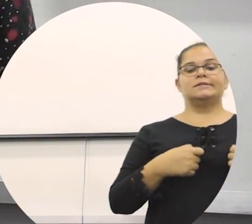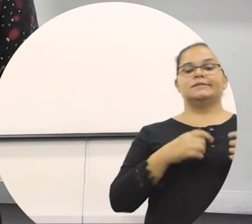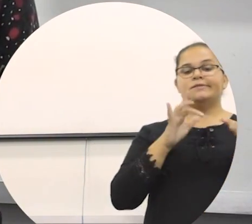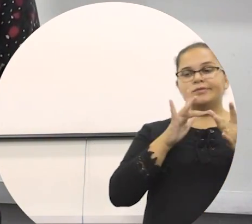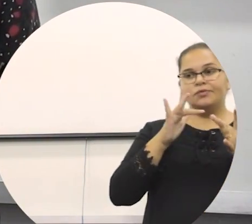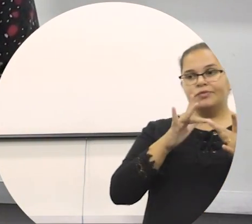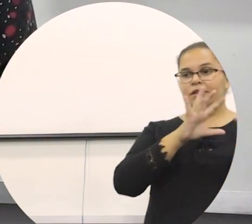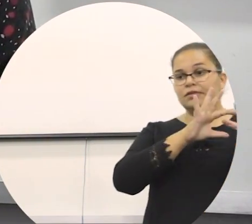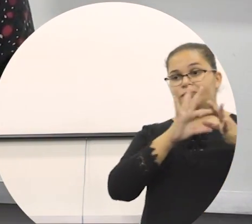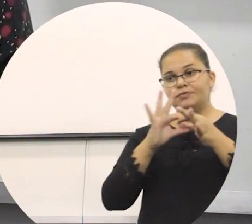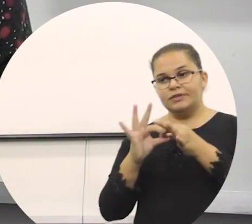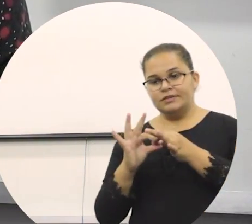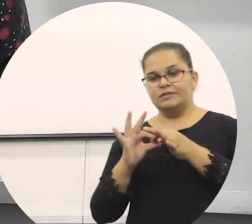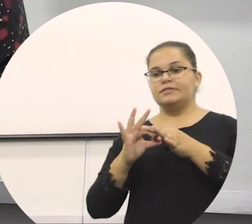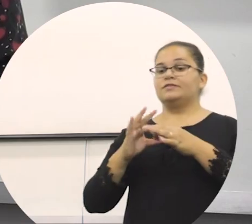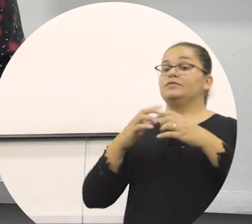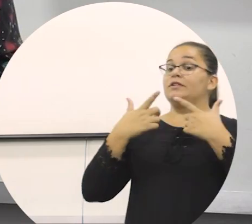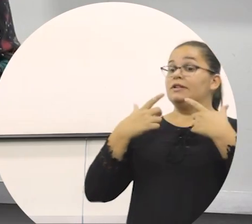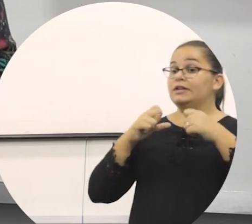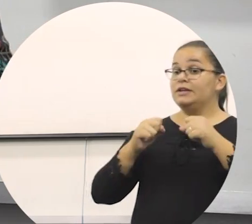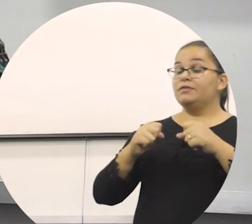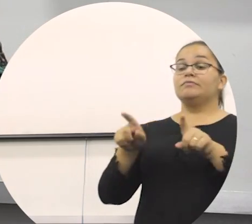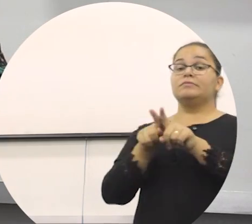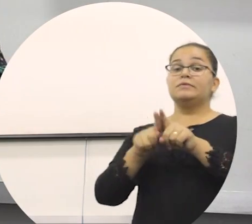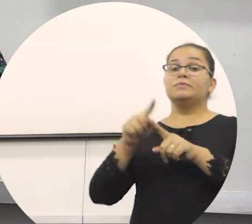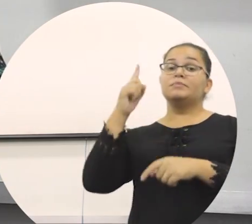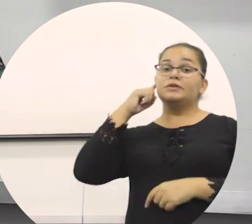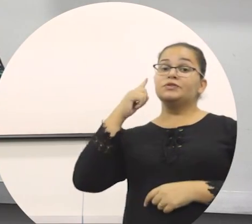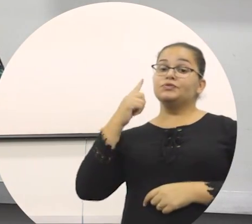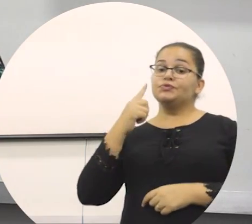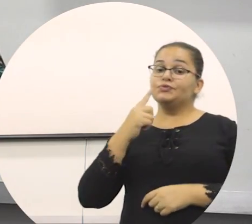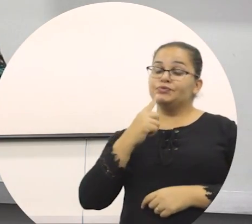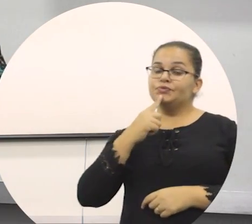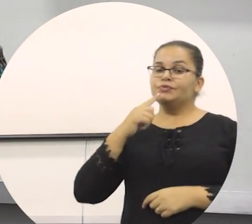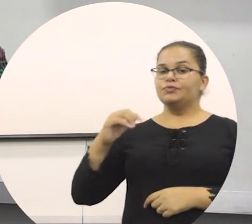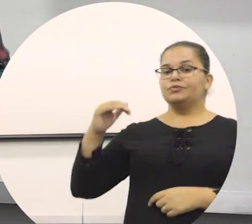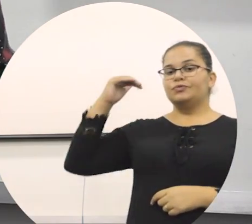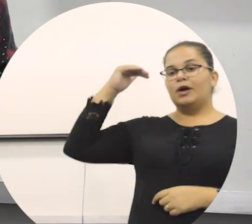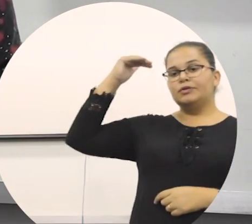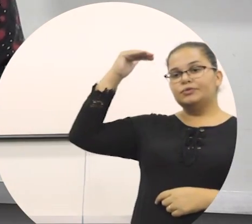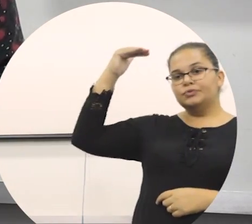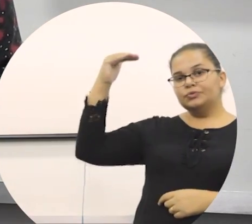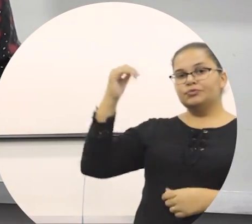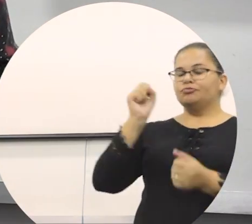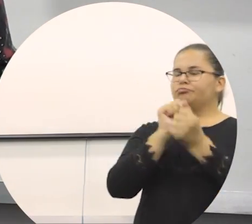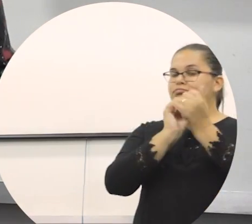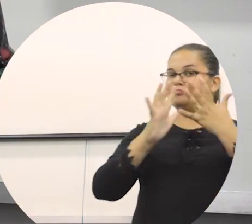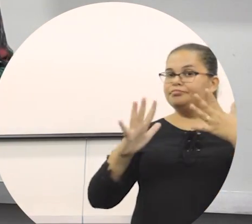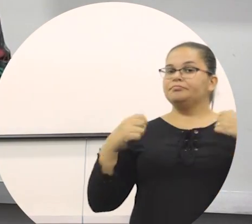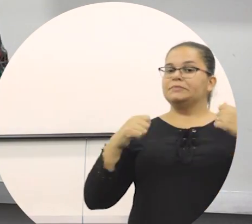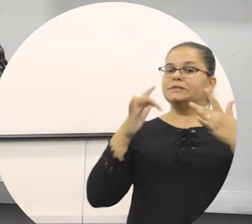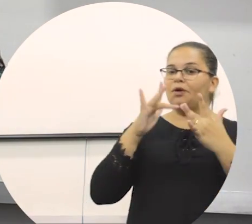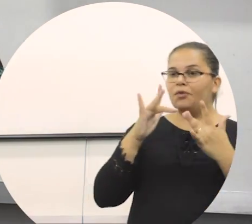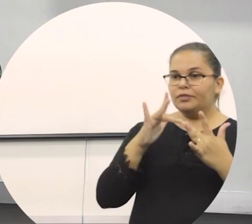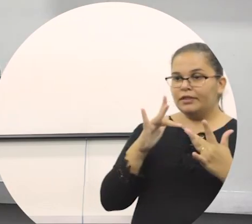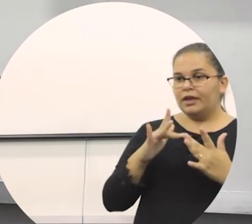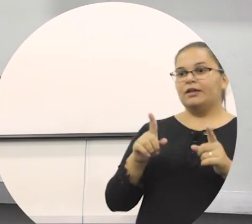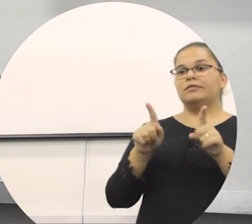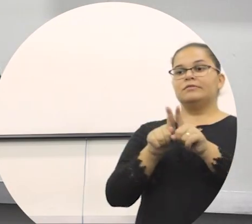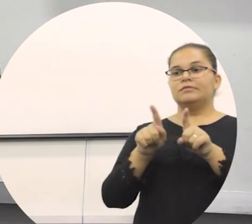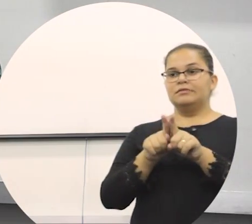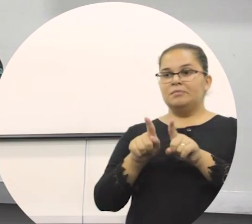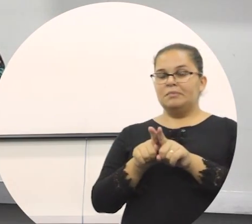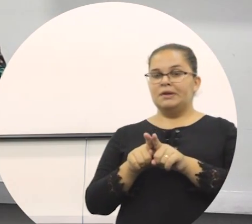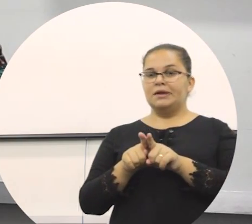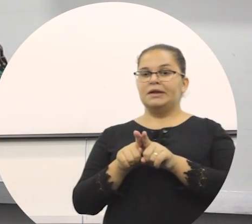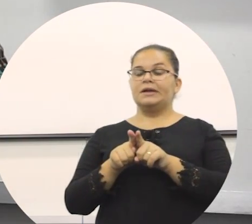de Libras, contato com surdos proficientes, seja o instrutor ou seja o para avançado, aquele aluno